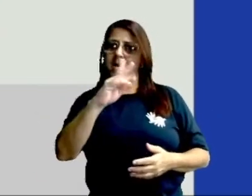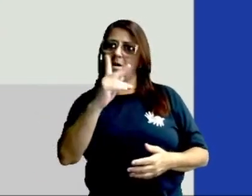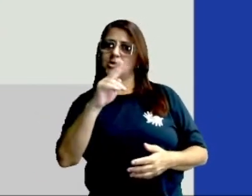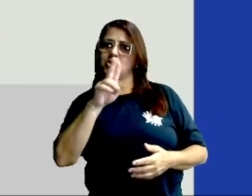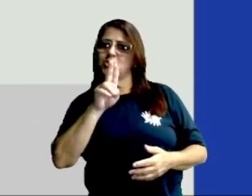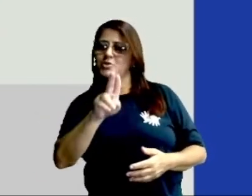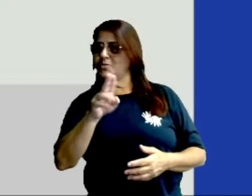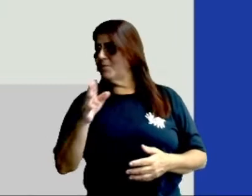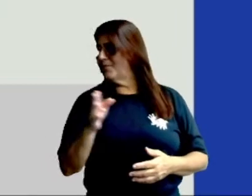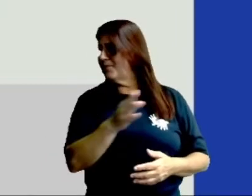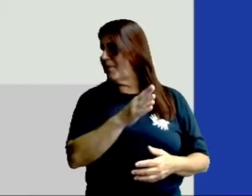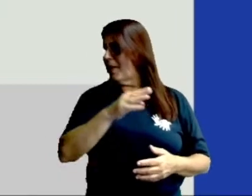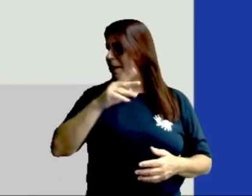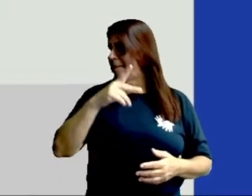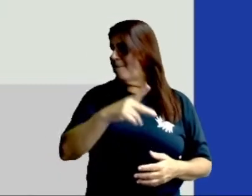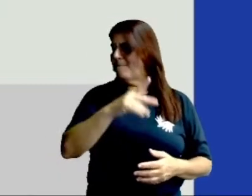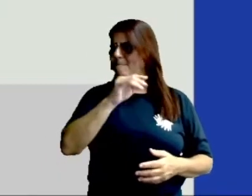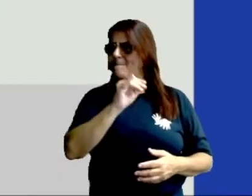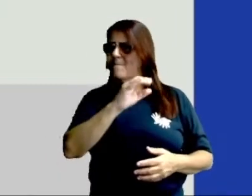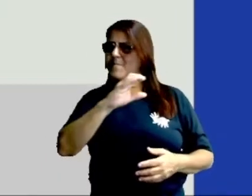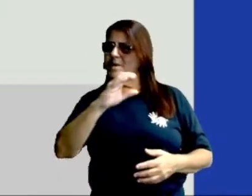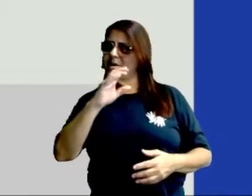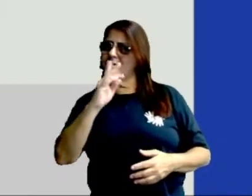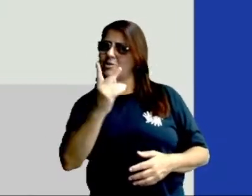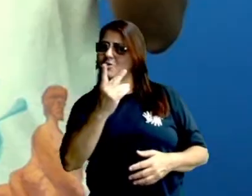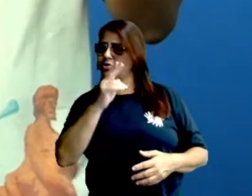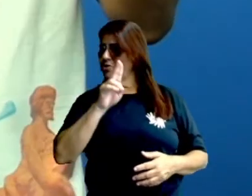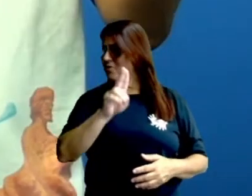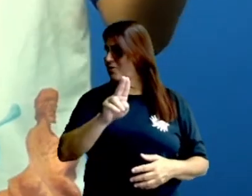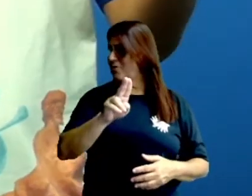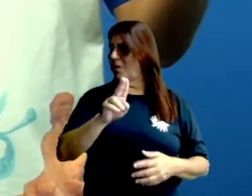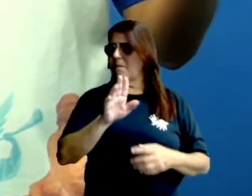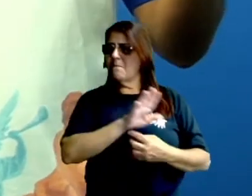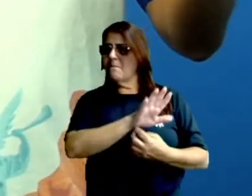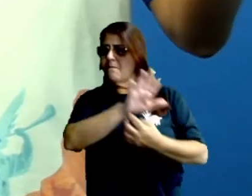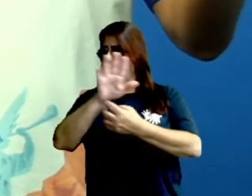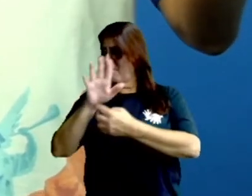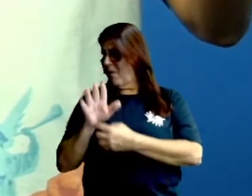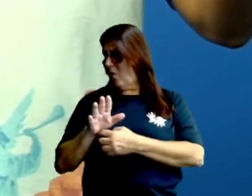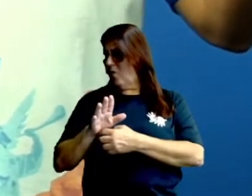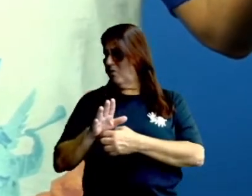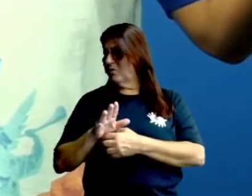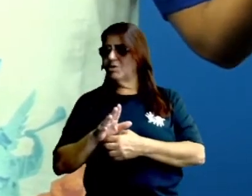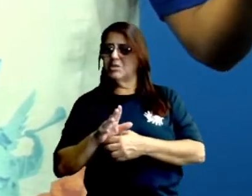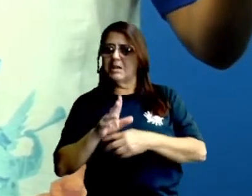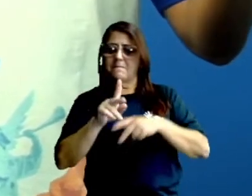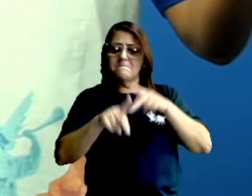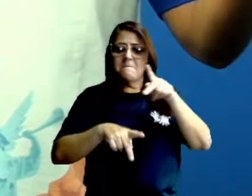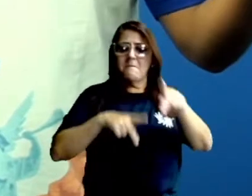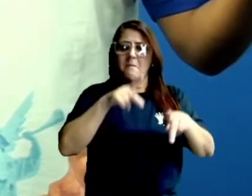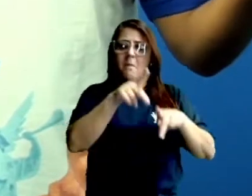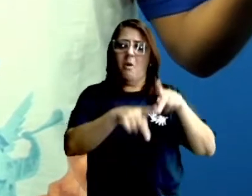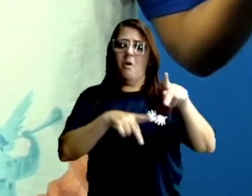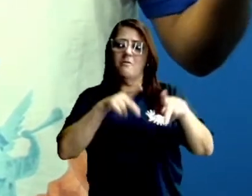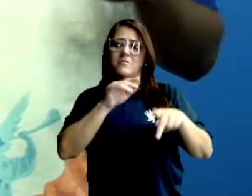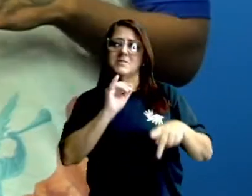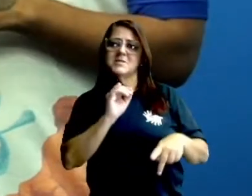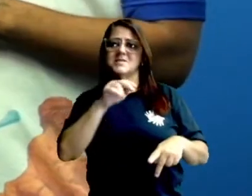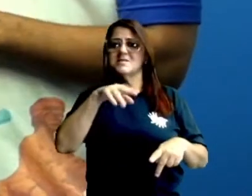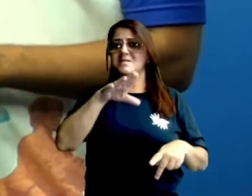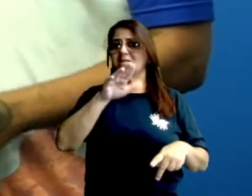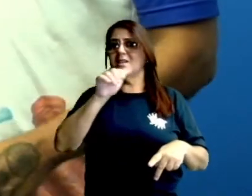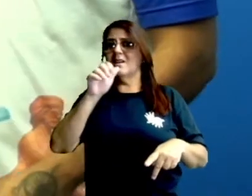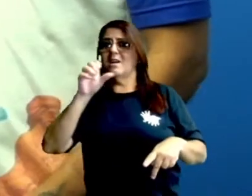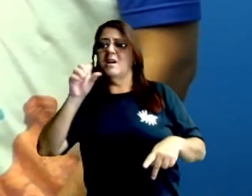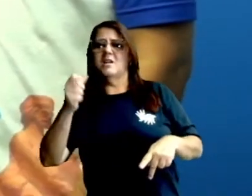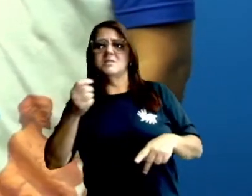uma imagem retratando para vocês Machu Picchu, porque Machu Picchu representa muito esses povos, os povos Incas, tá? É